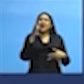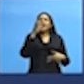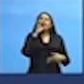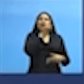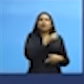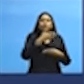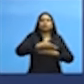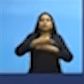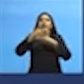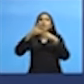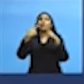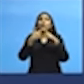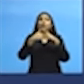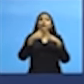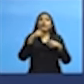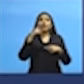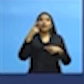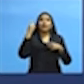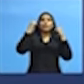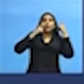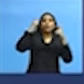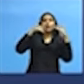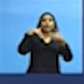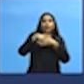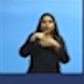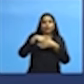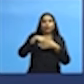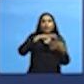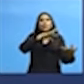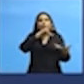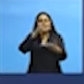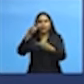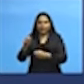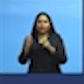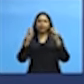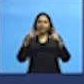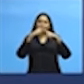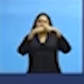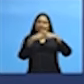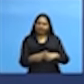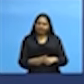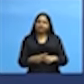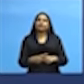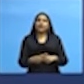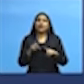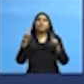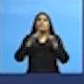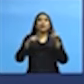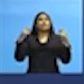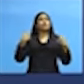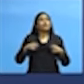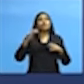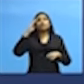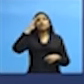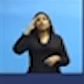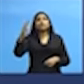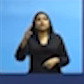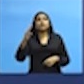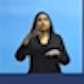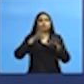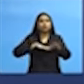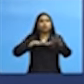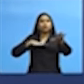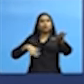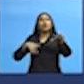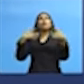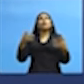por conta da Copa do Mundo. Mas o Mundial já passou e Manaus precisa de investimentos viários para não travar. Qual o seu